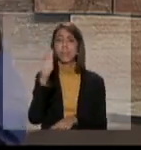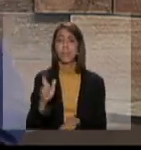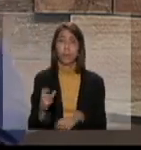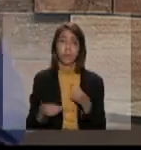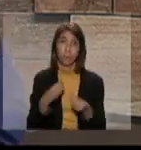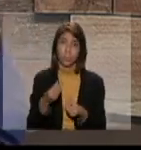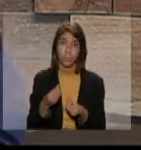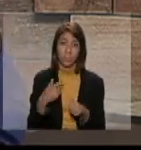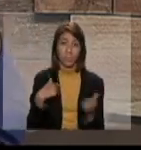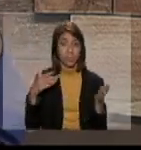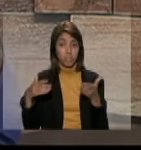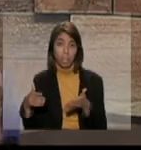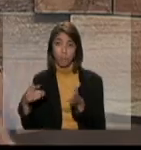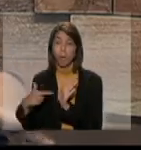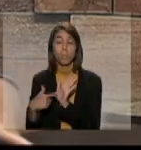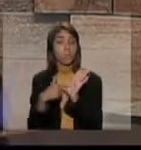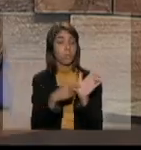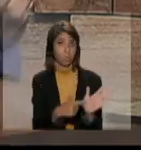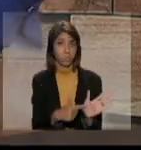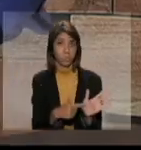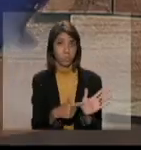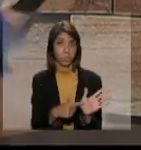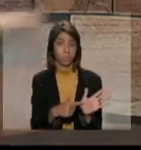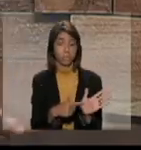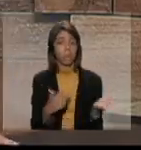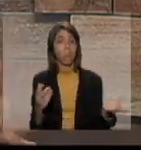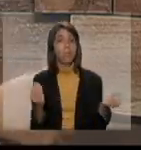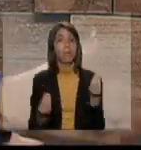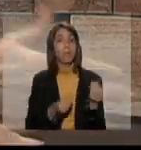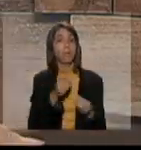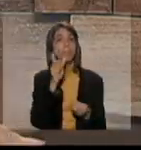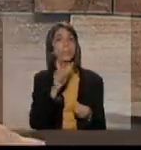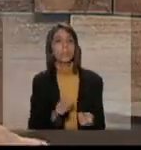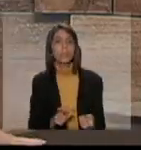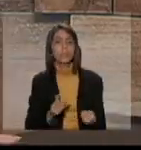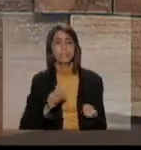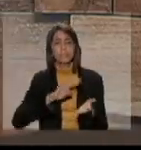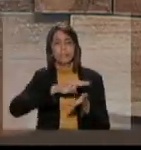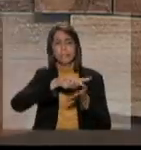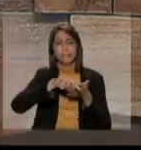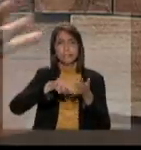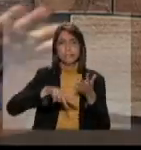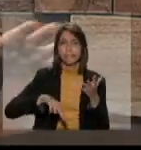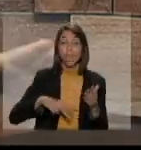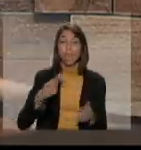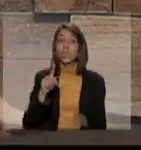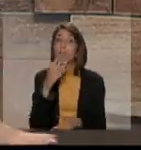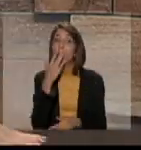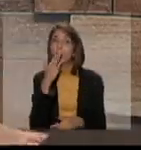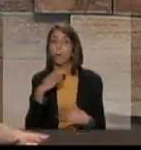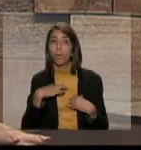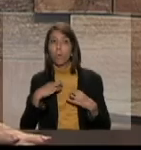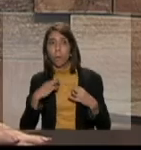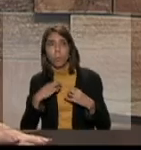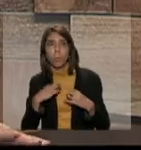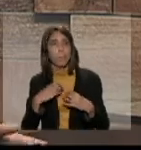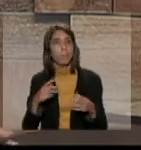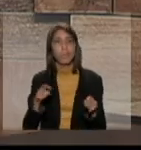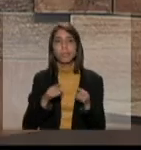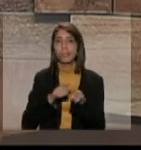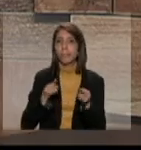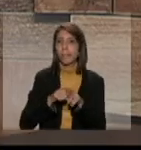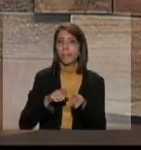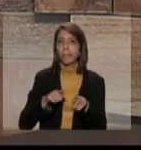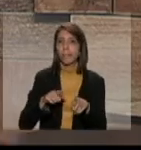tem um conceito sobre seu personagem então você chega e já que mostram um monte de palhetas assim sabemos aqui as cores que seu